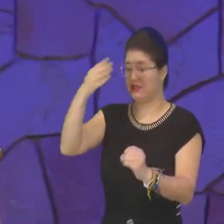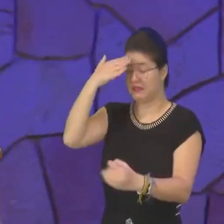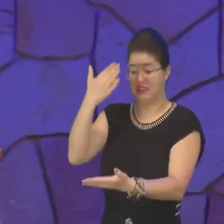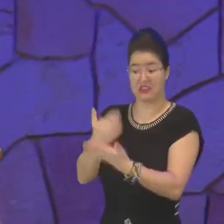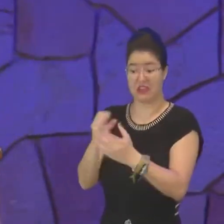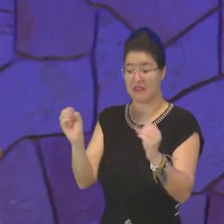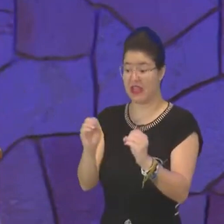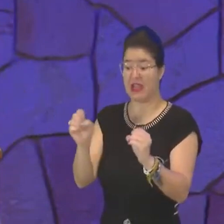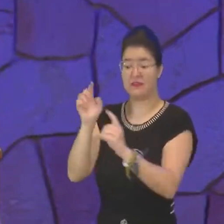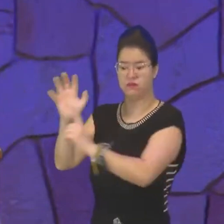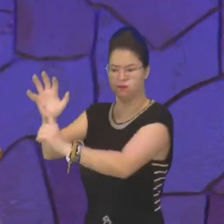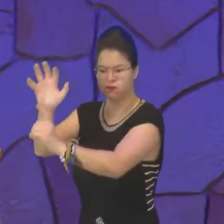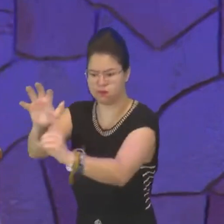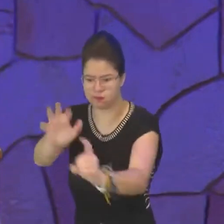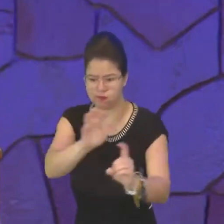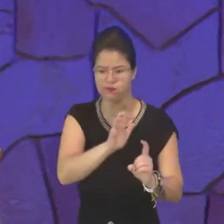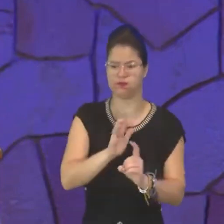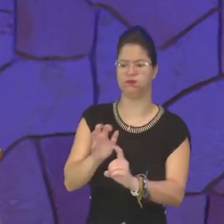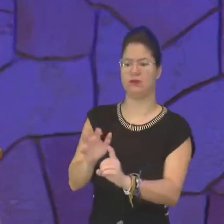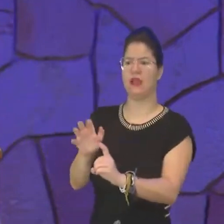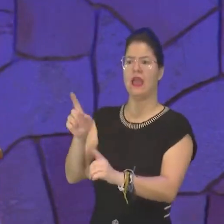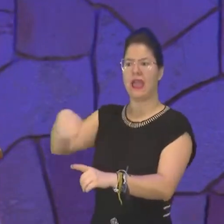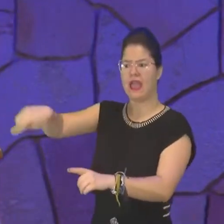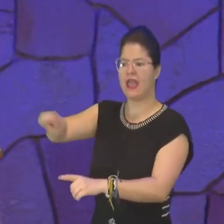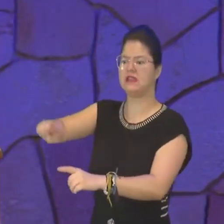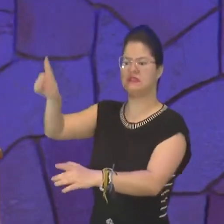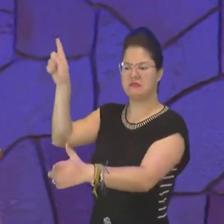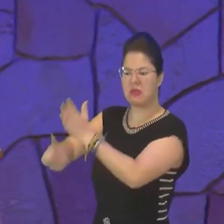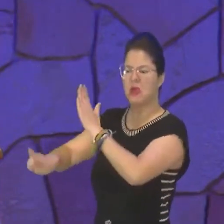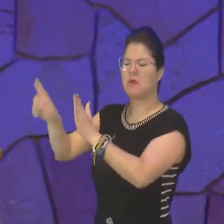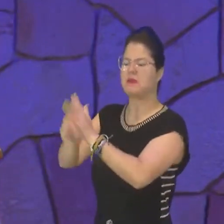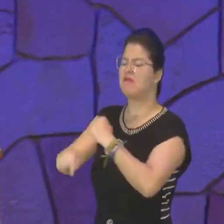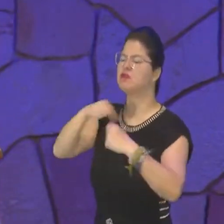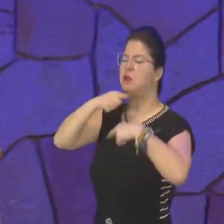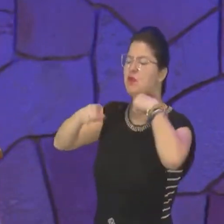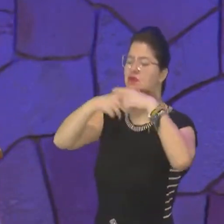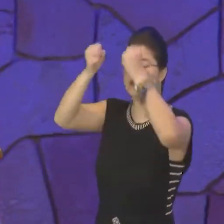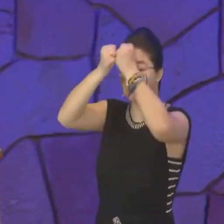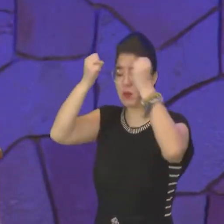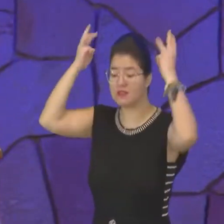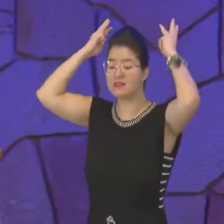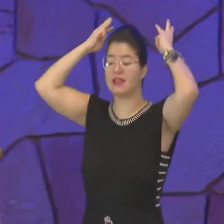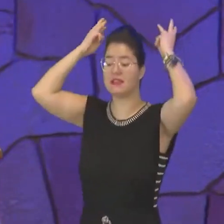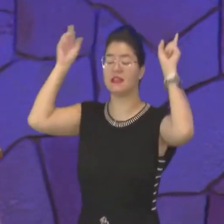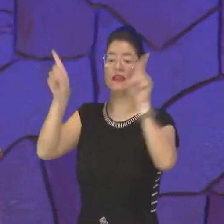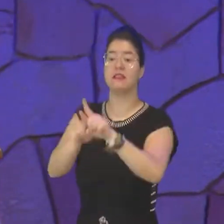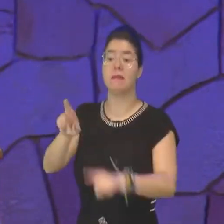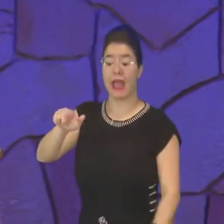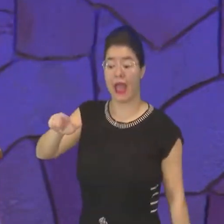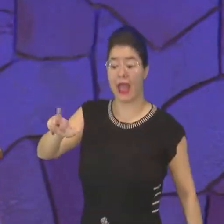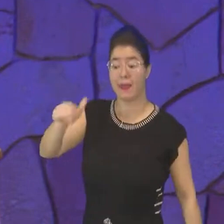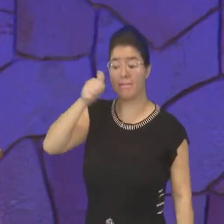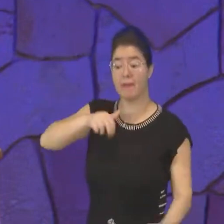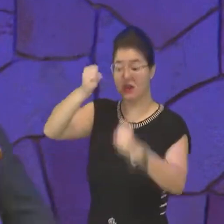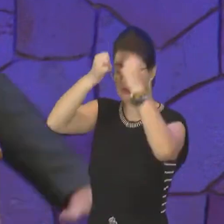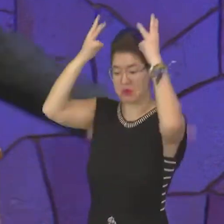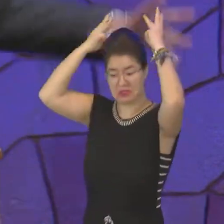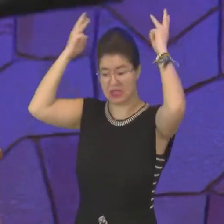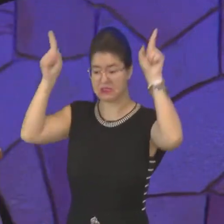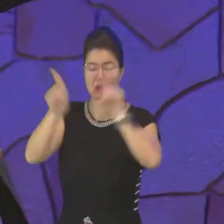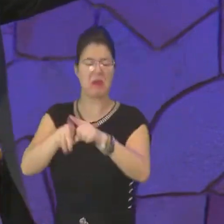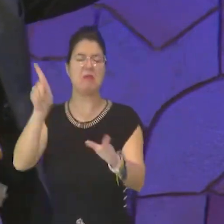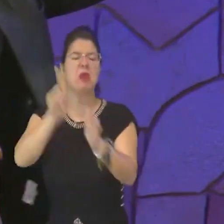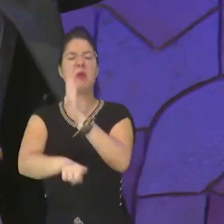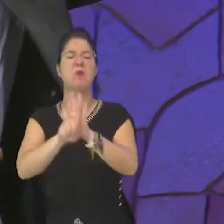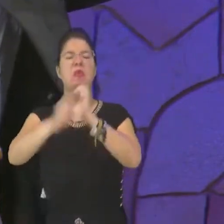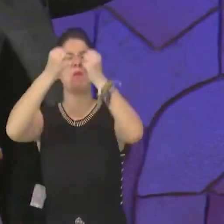meio das pessoas, como eles questionavam a direção de Moisés, como a própria irmã de Moisés vai questionar a sua autoridade, como que